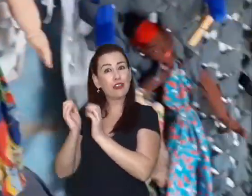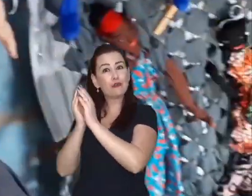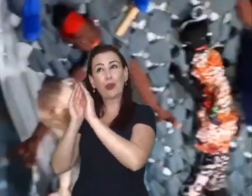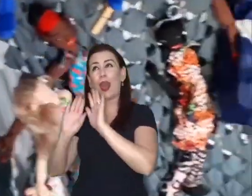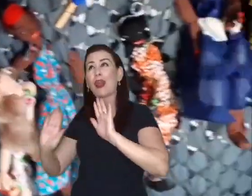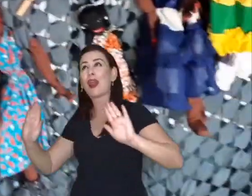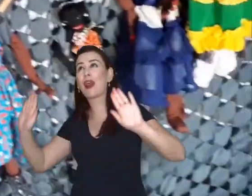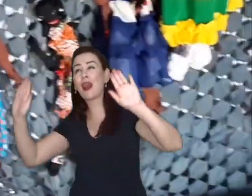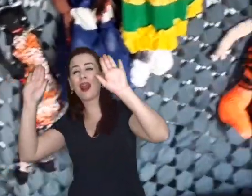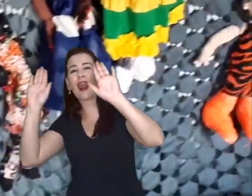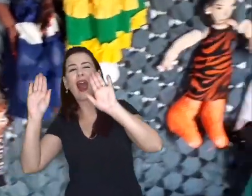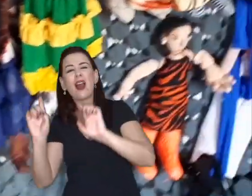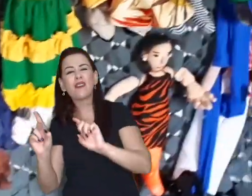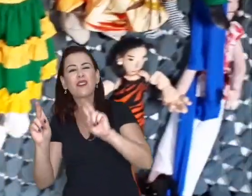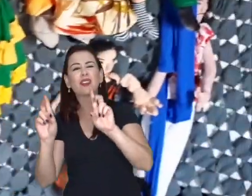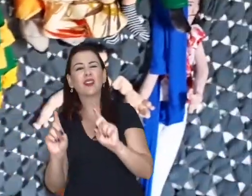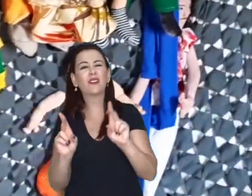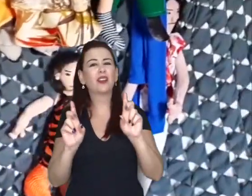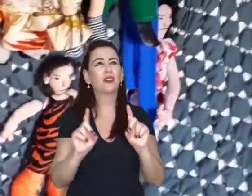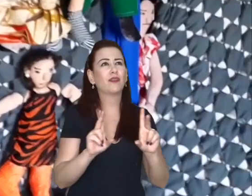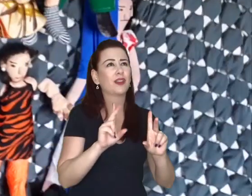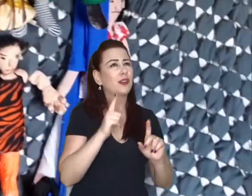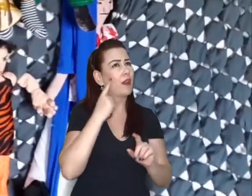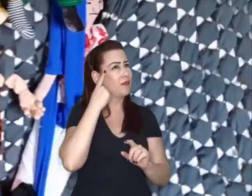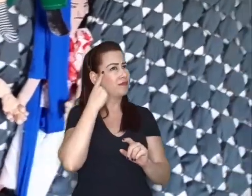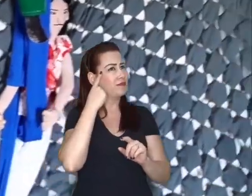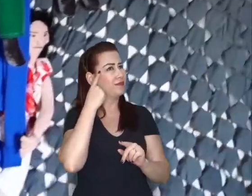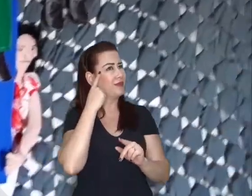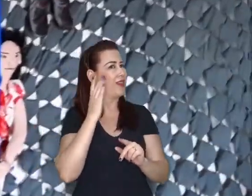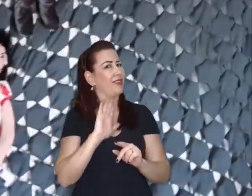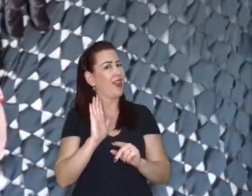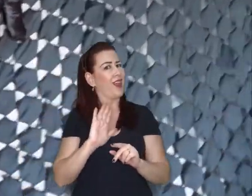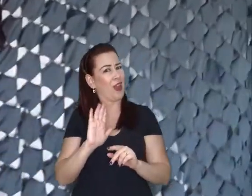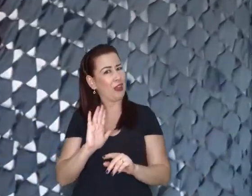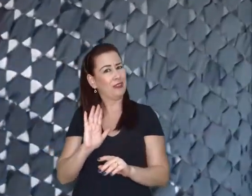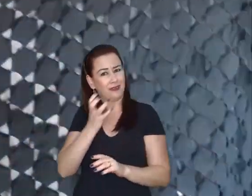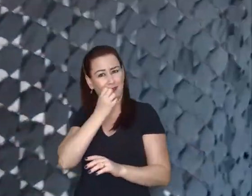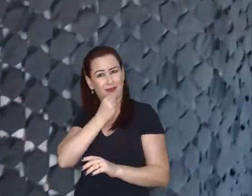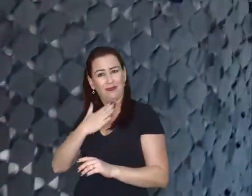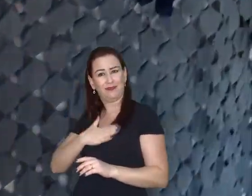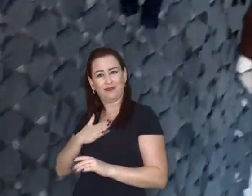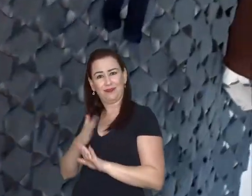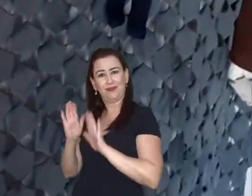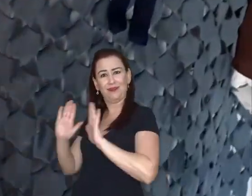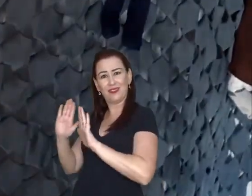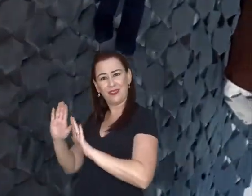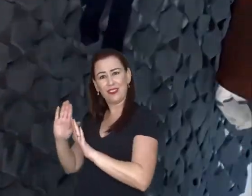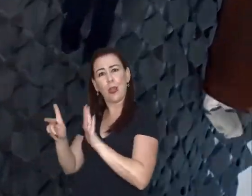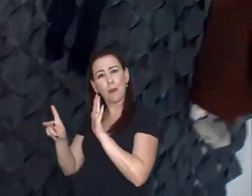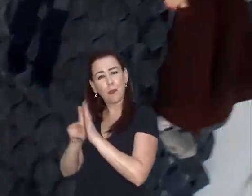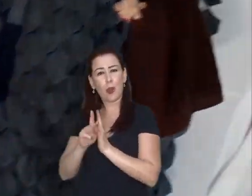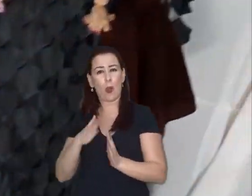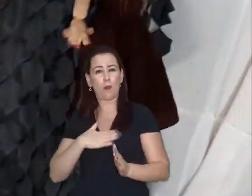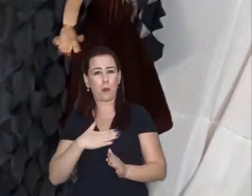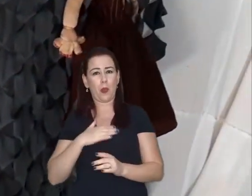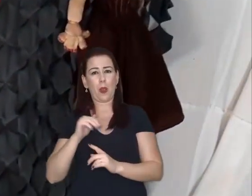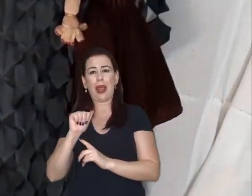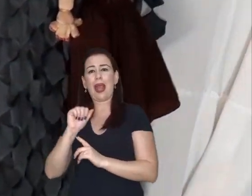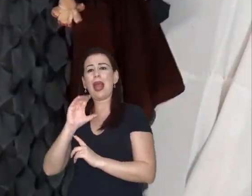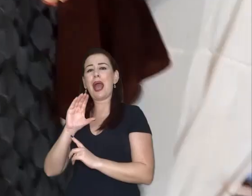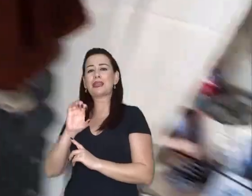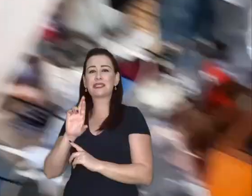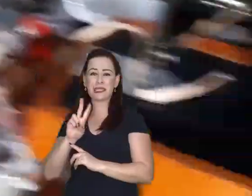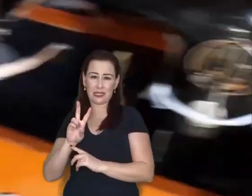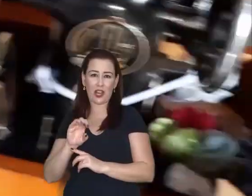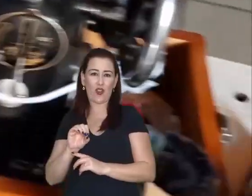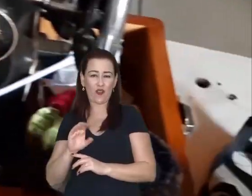aí, quando eu me dei conta que era uma artista e que tinha que ter o meu acervo, aí eu